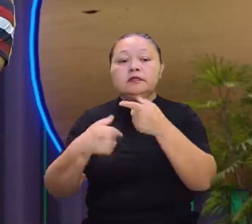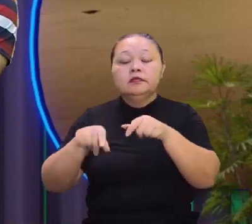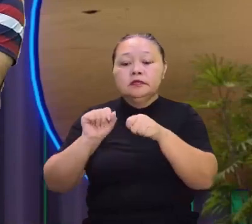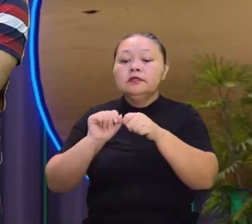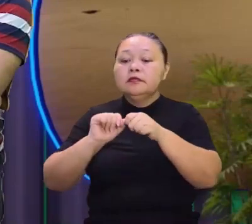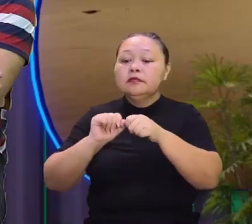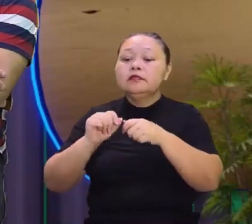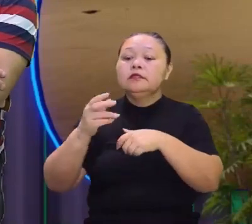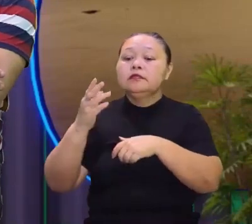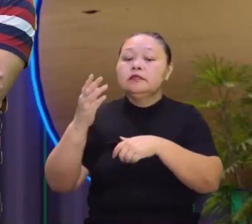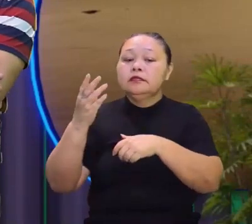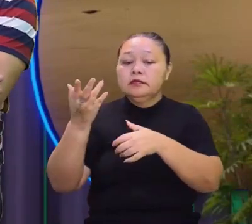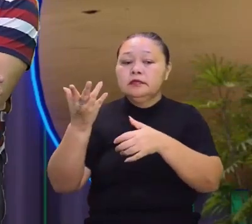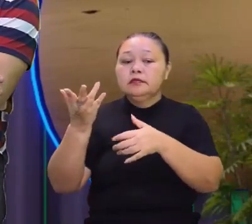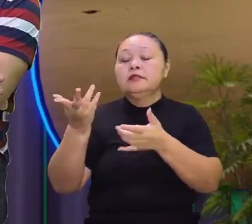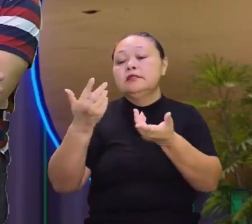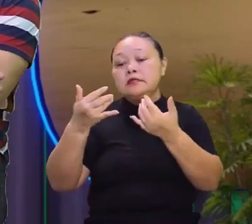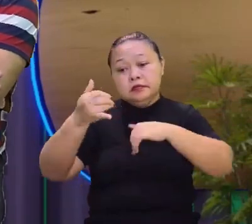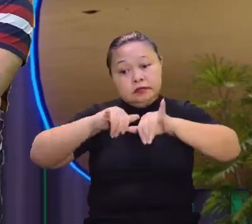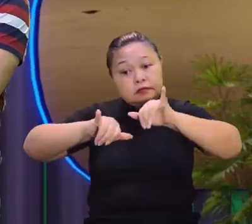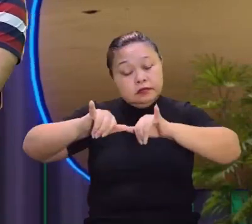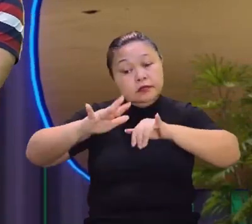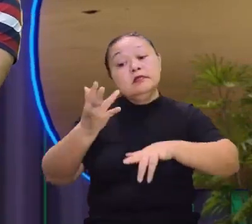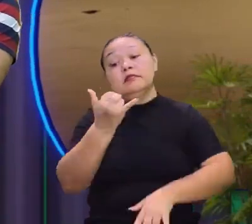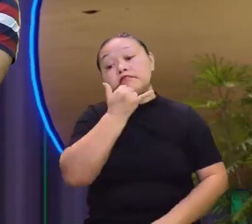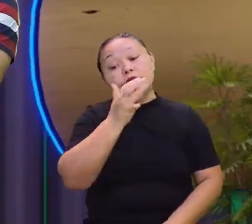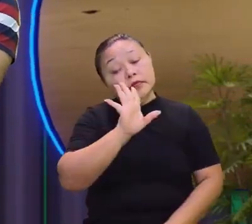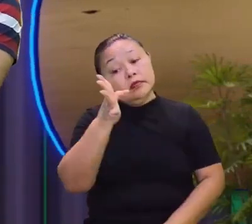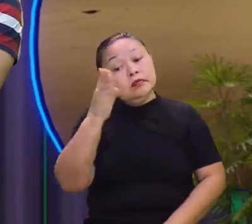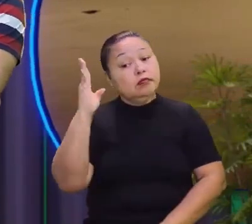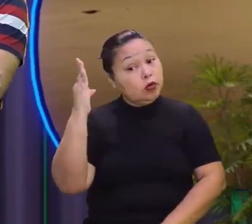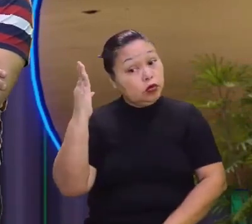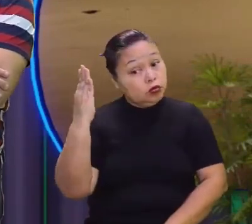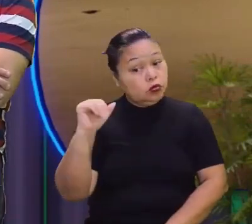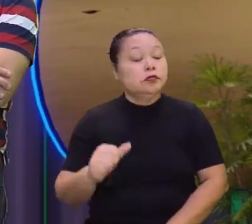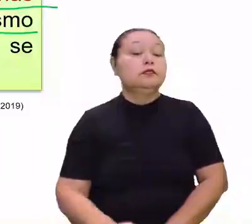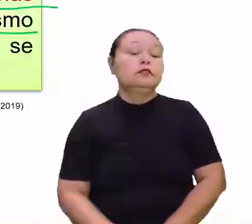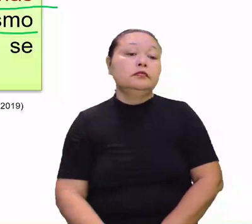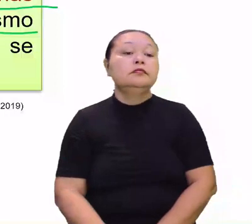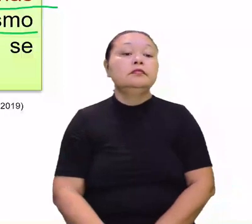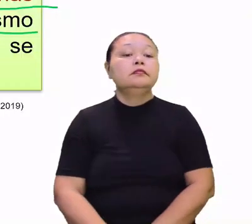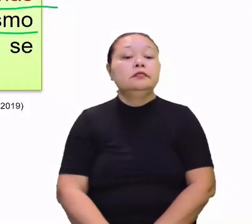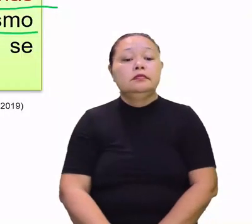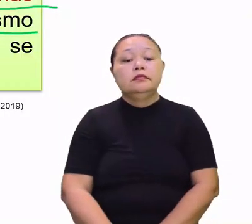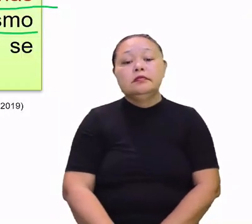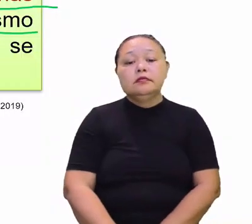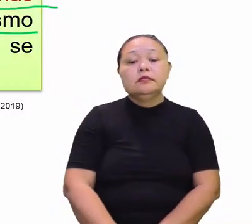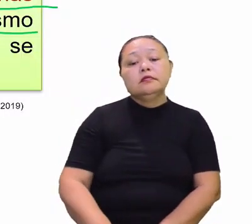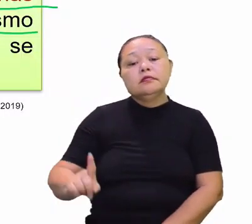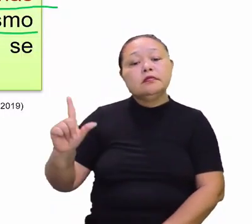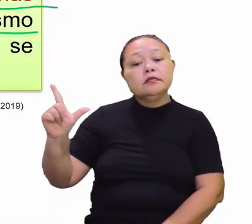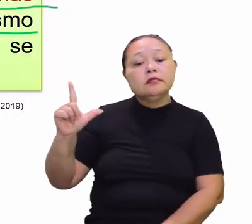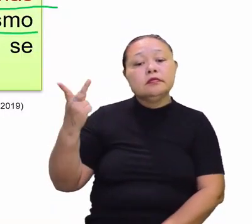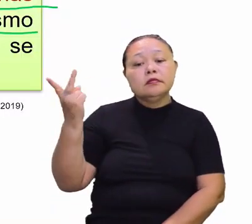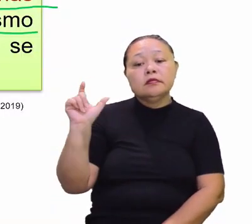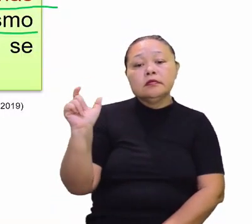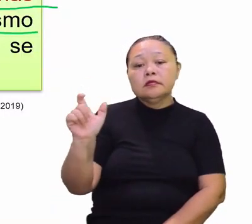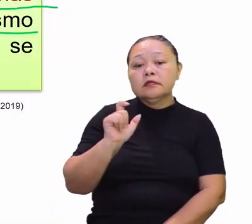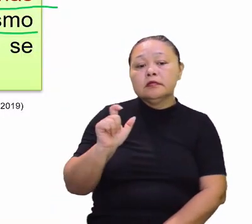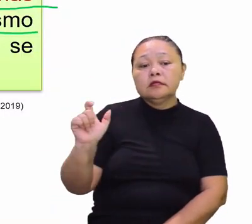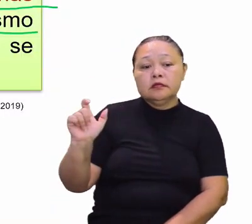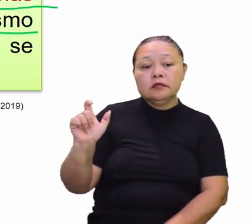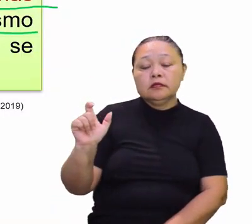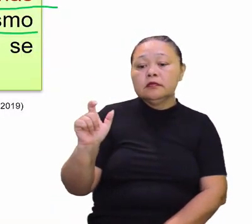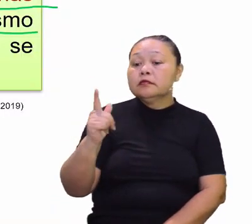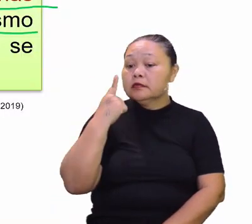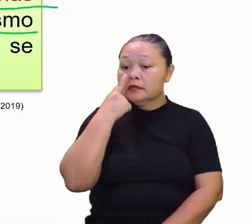do intemperismo químico também. Químico não, biológico, perdão. Vamos lá. E aí nós temos duas palavras que